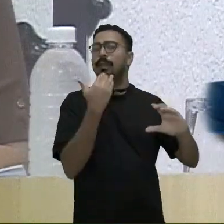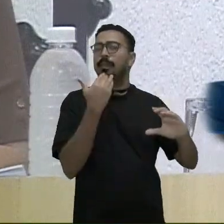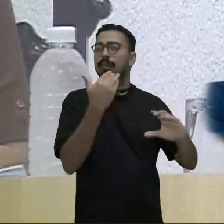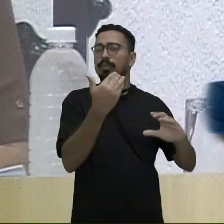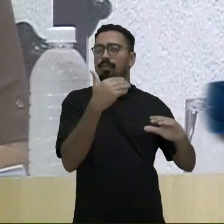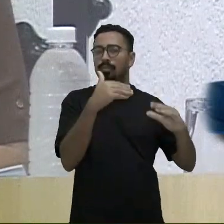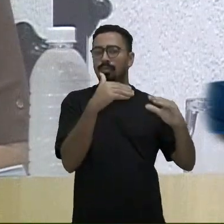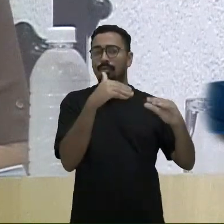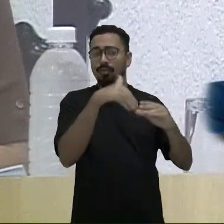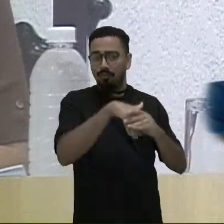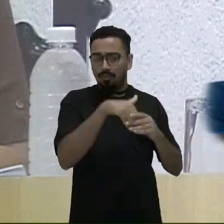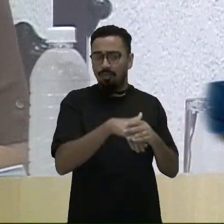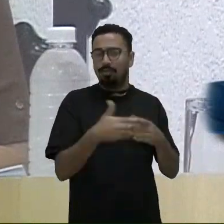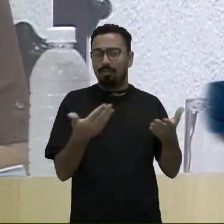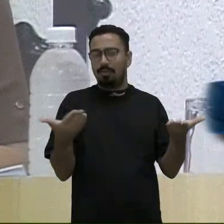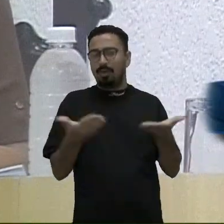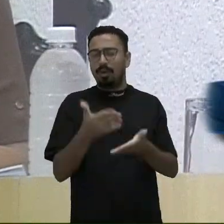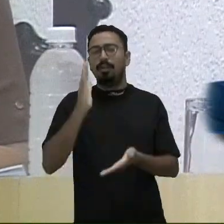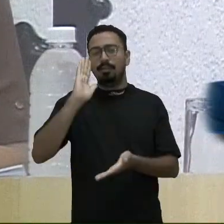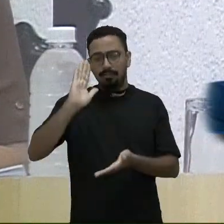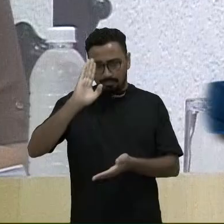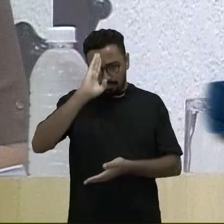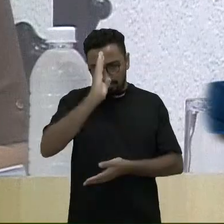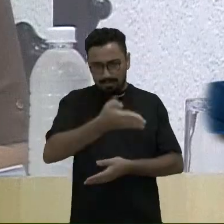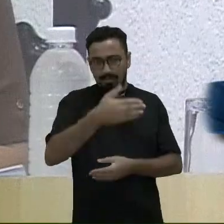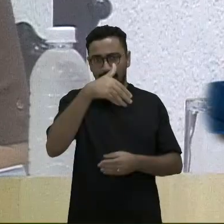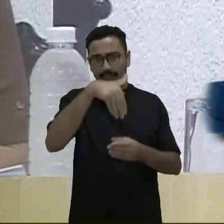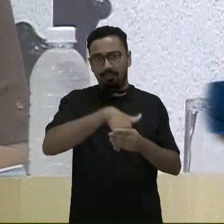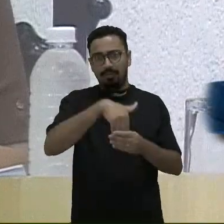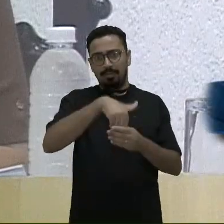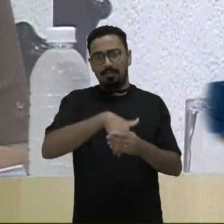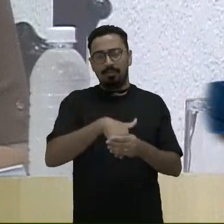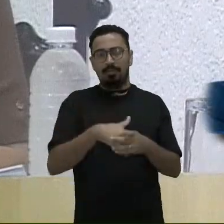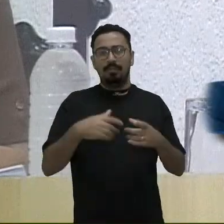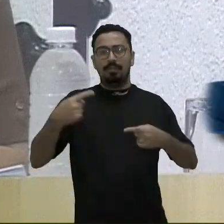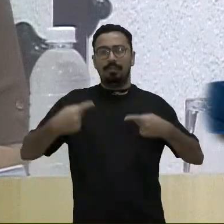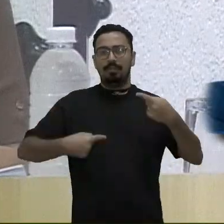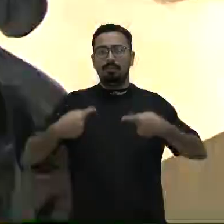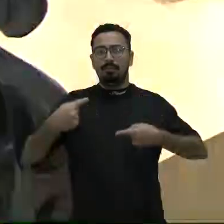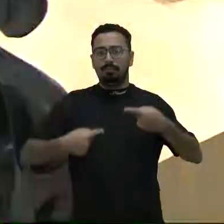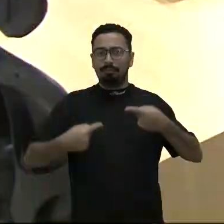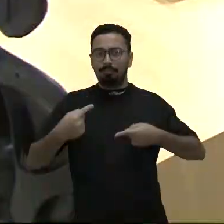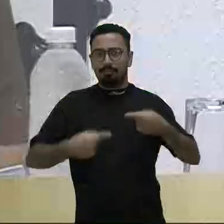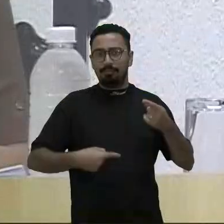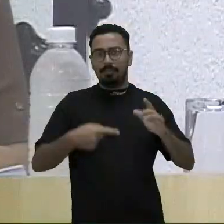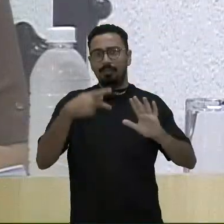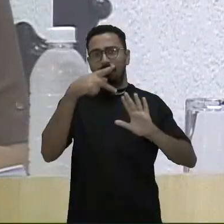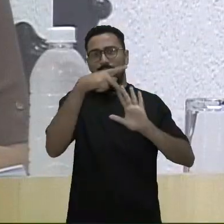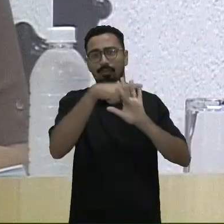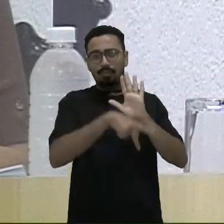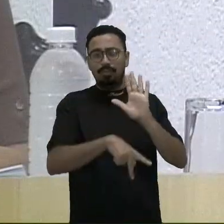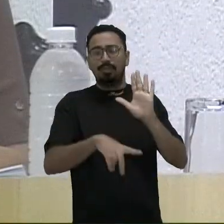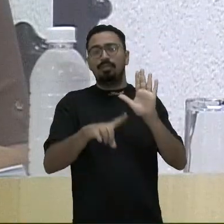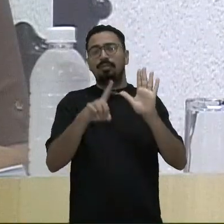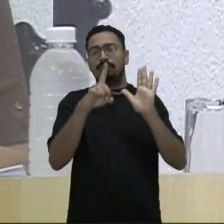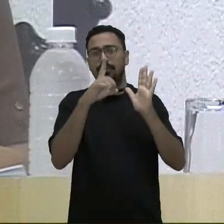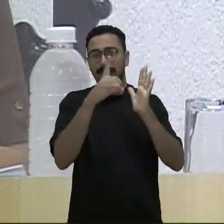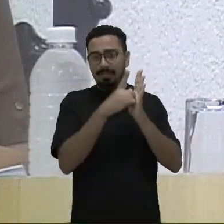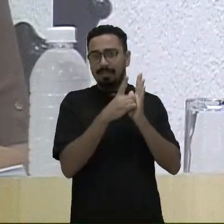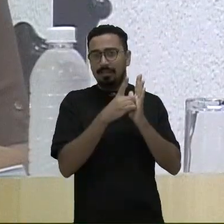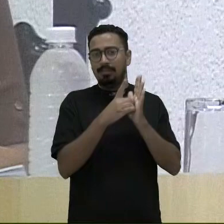à votação. Será submetido à deliberação do plenário o projeto de decreto legislativo número